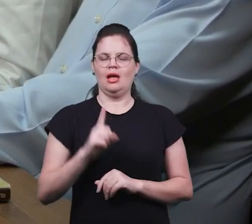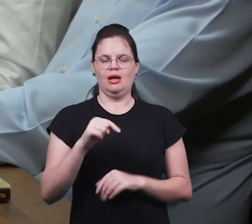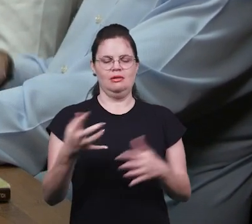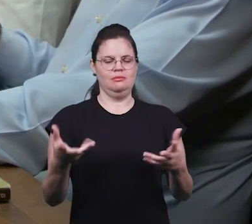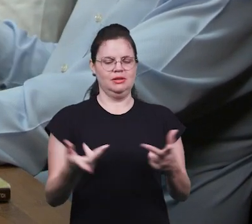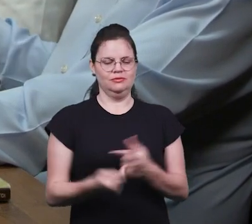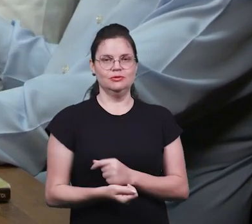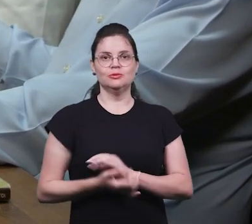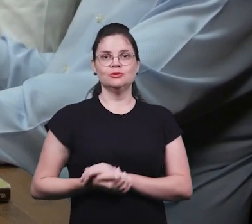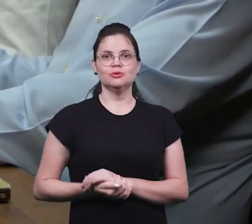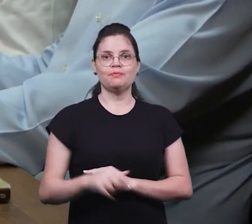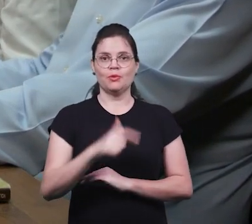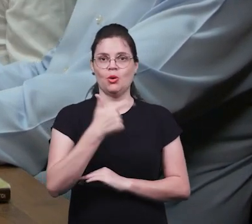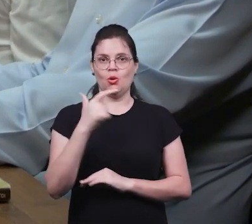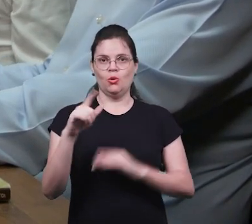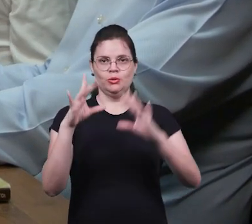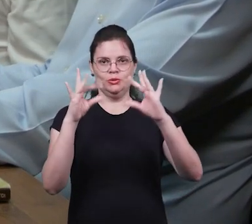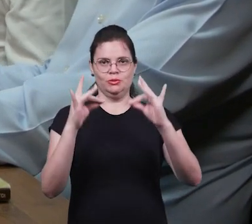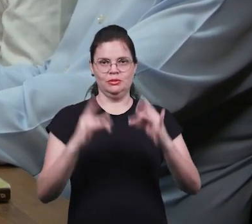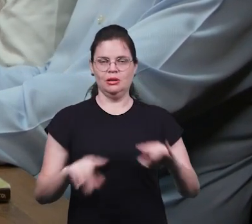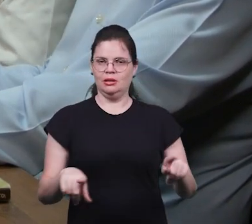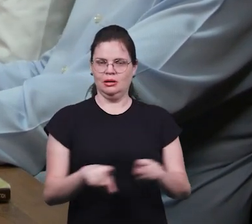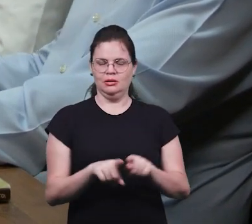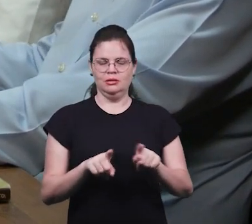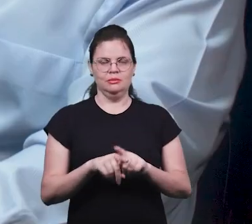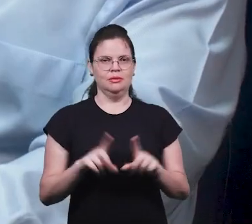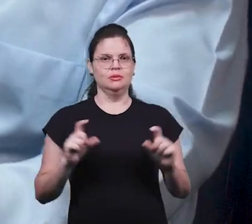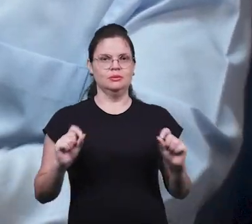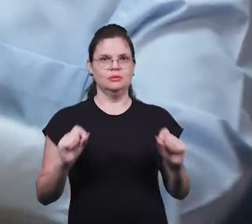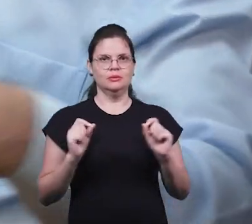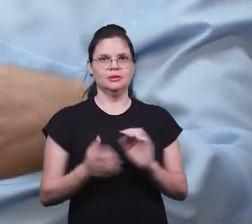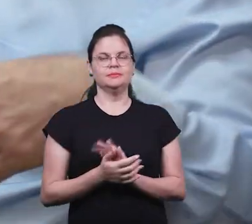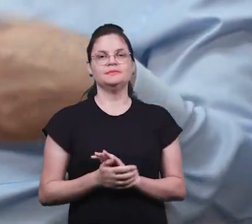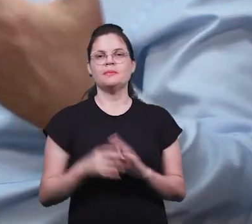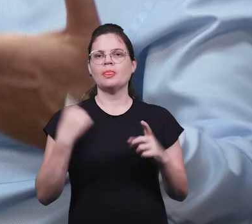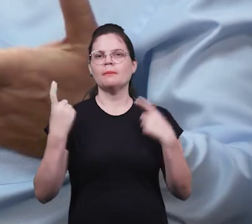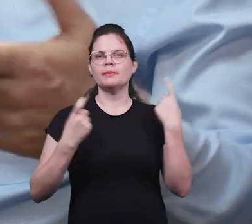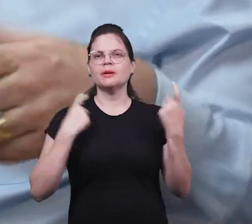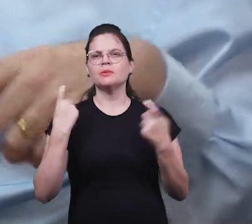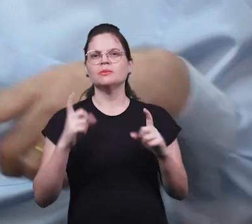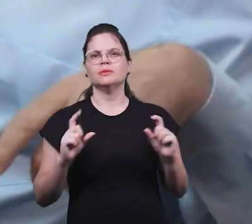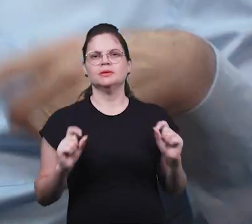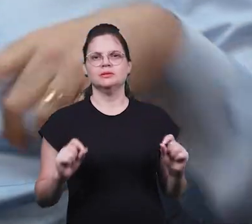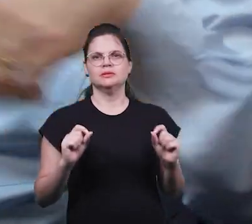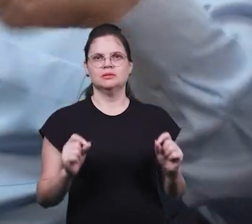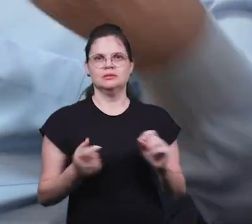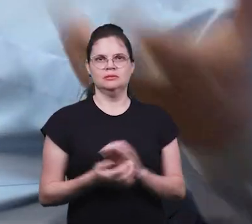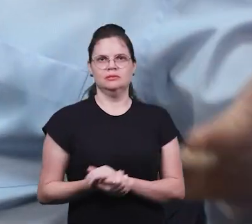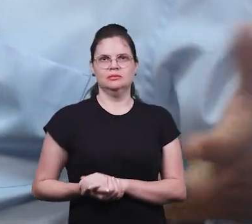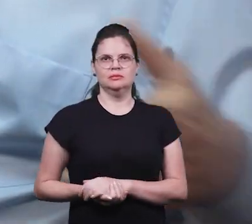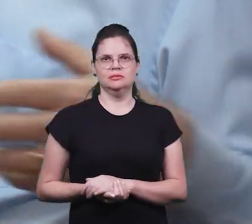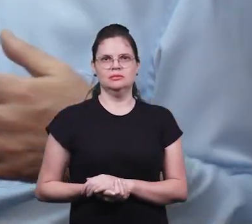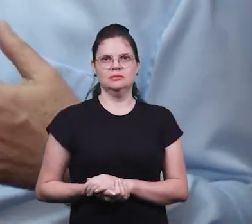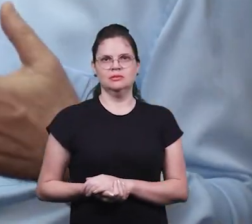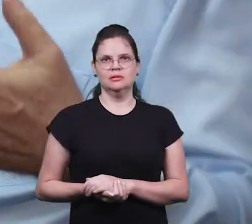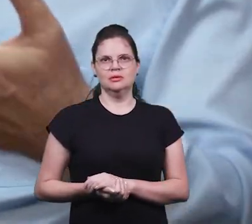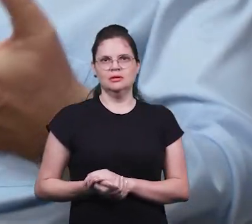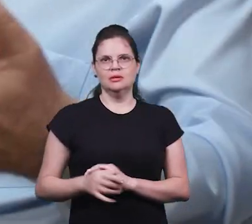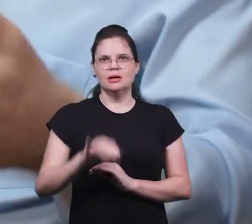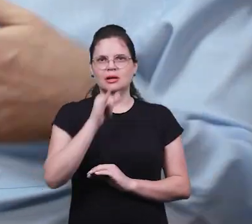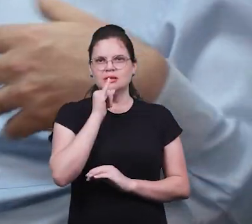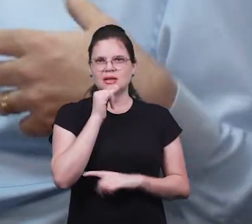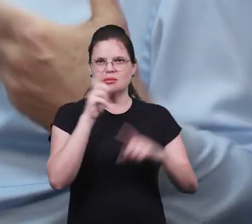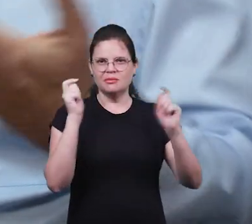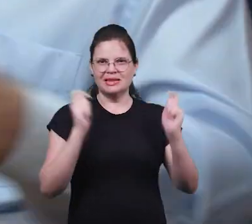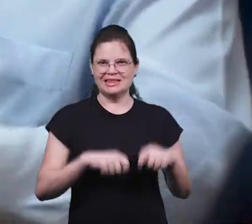maravilhoso. E um detalhe aqui, só reforçando isso que o Diniz falou, né? A preocupação é quantas espécies tinha. Hoje tem não sei quantas, será que cabia